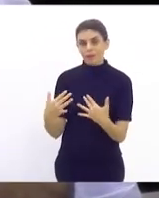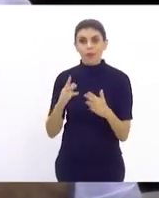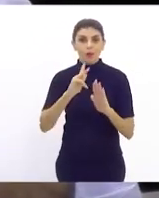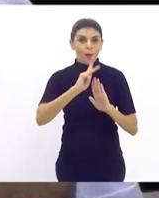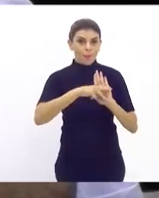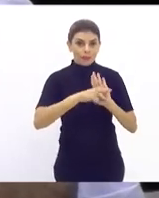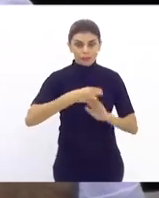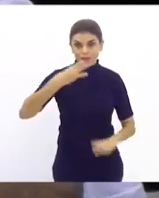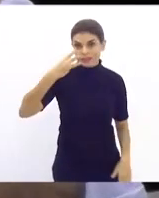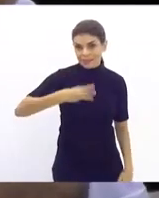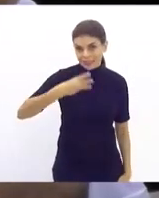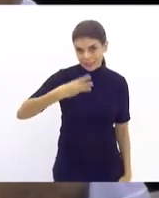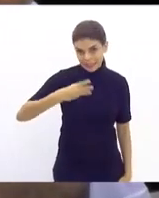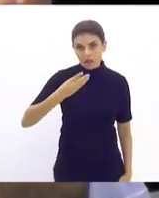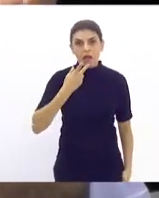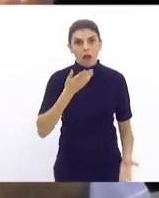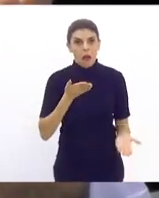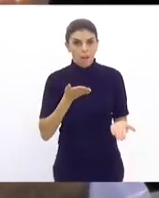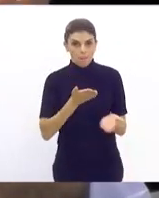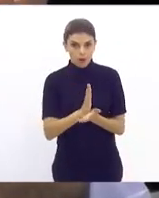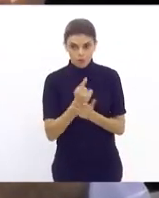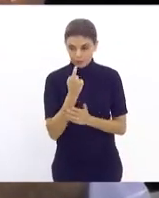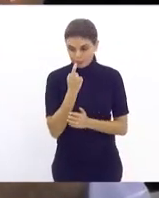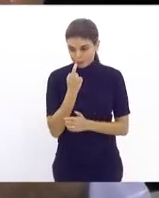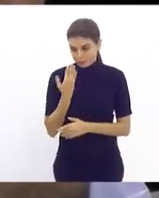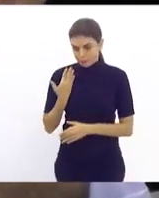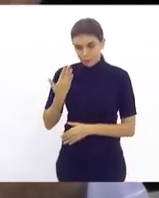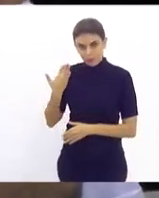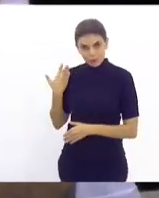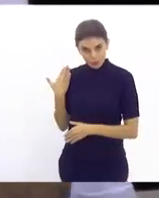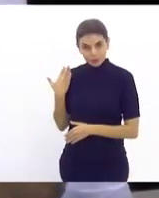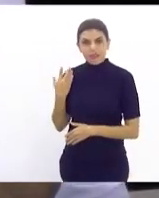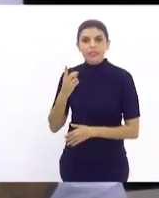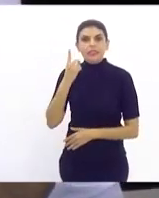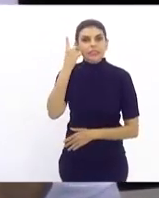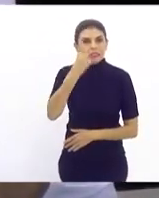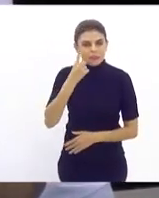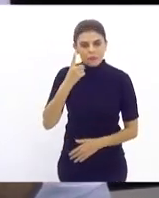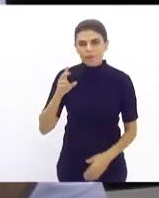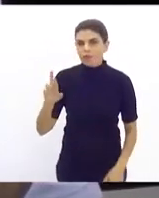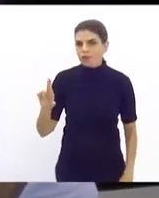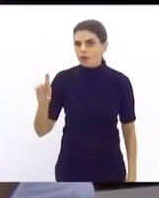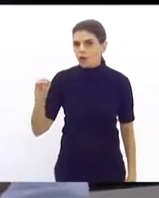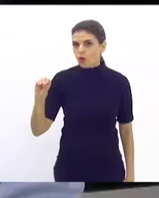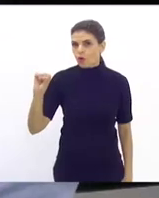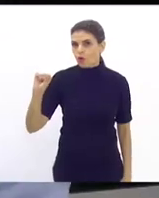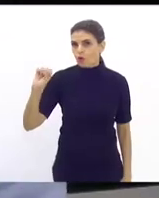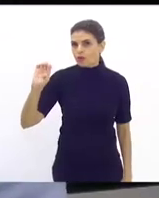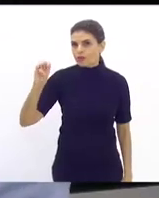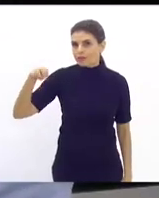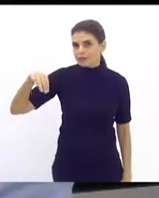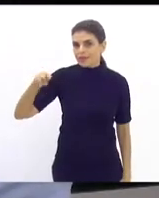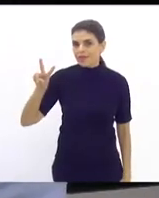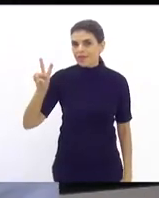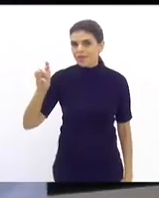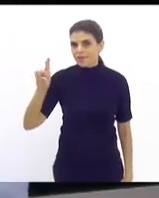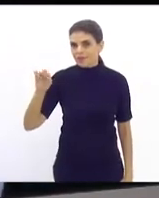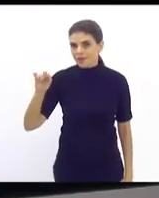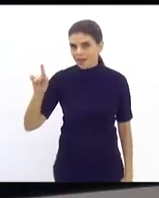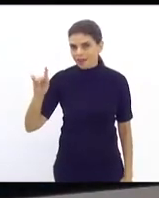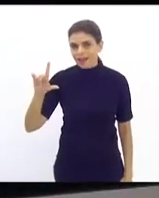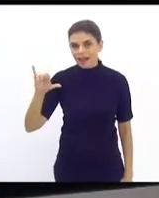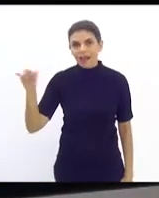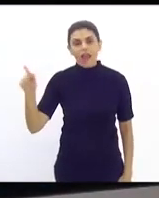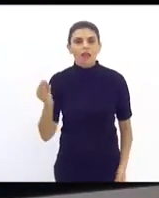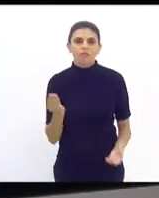projeto terceiro que foi aprovado há minutos atrás, do deputado Rosenberg Reis, o que acontece? O deputado Rosenberg